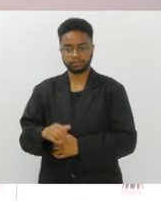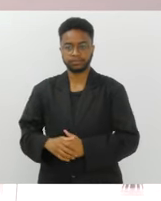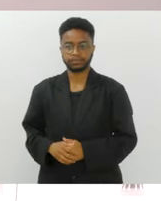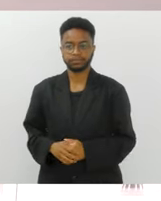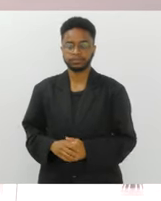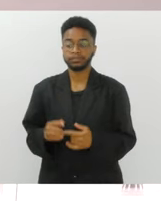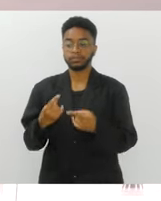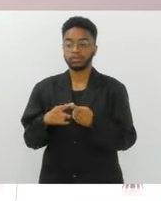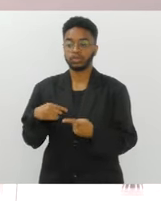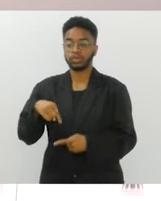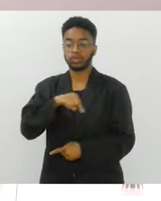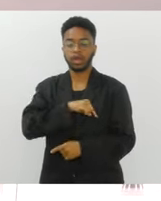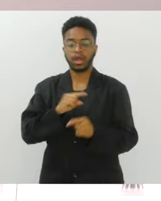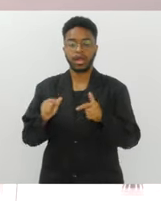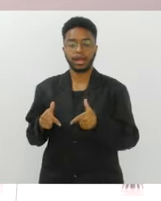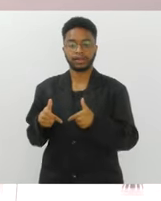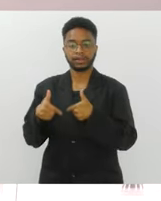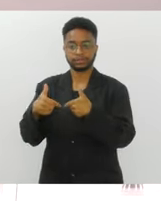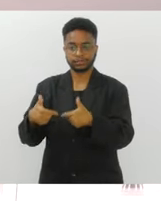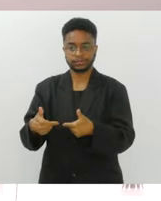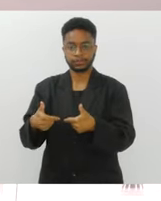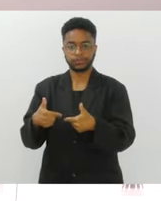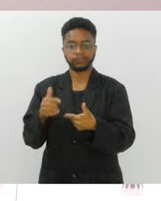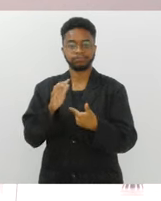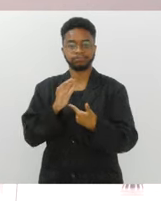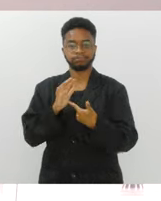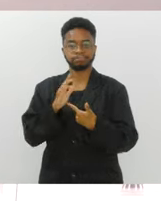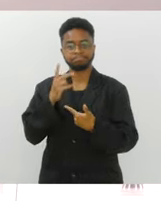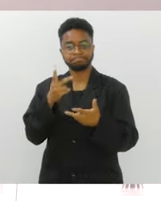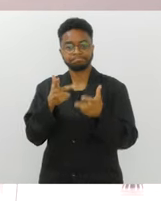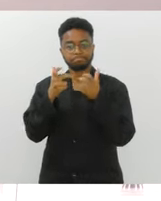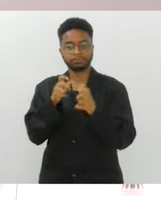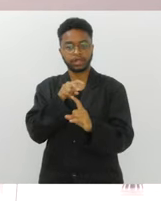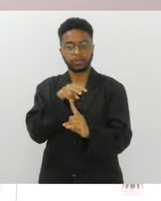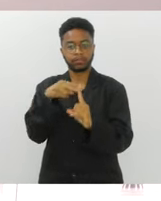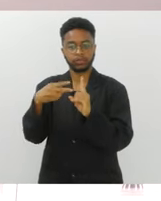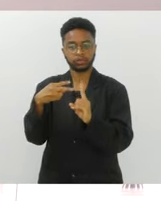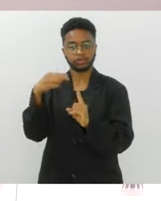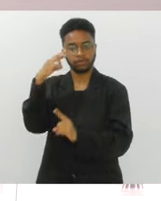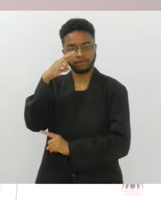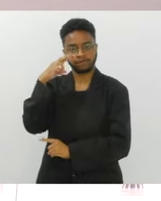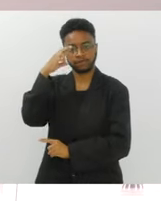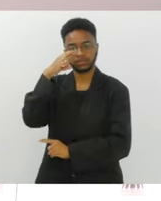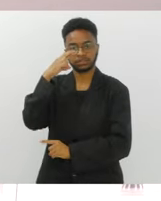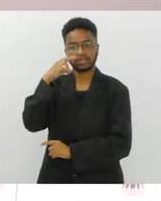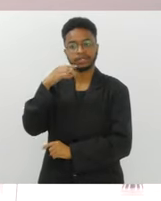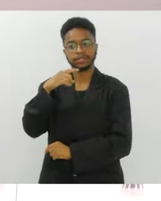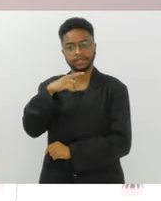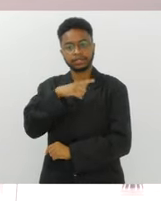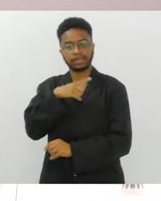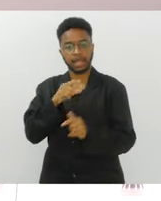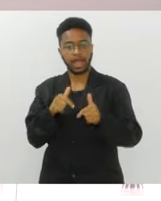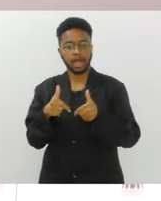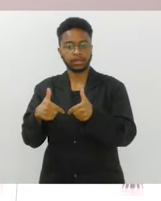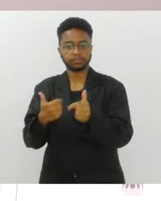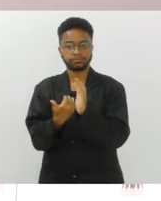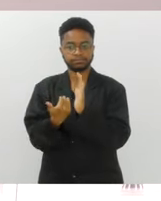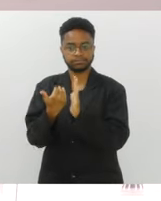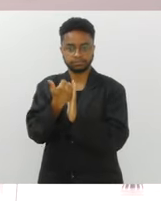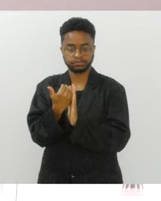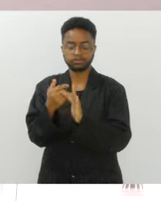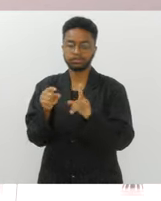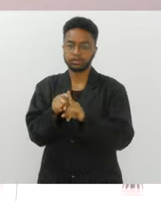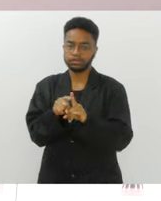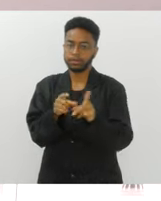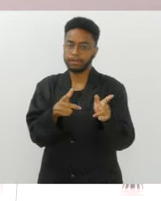Nossa atuação, obviamente, do ponto de vista da fiscalização, é onde mais se atua e onde há o